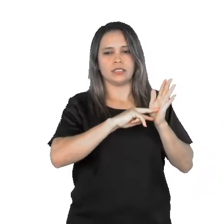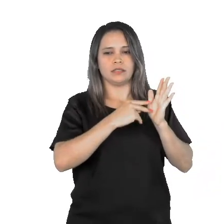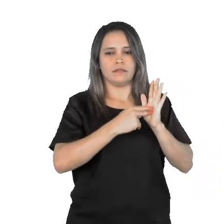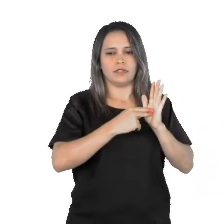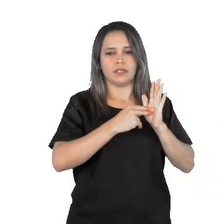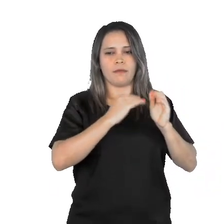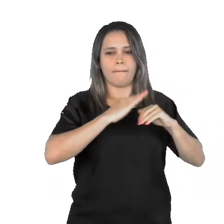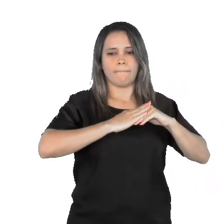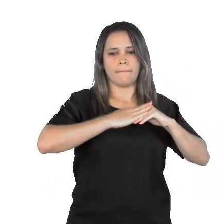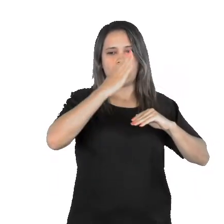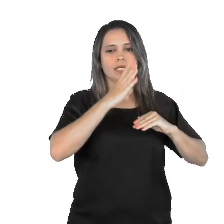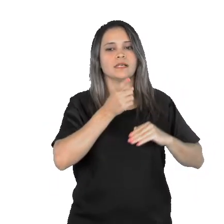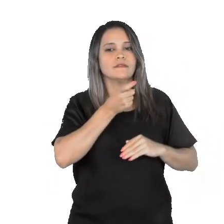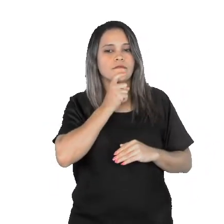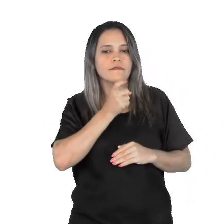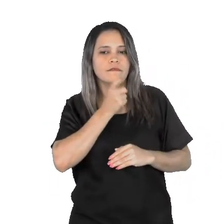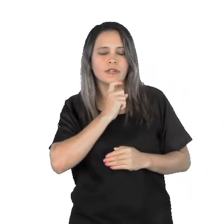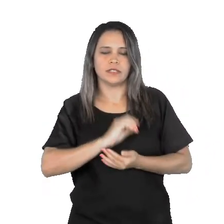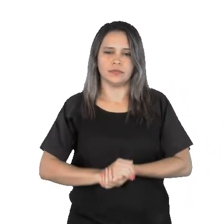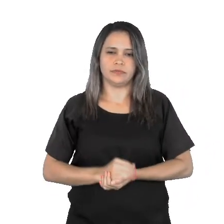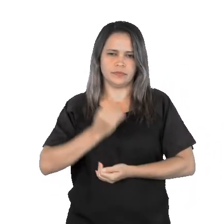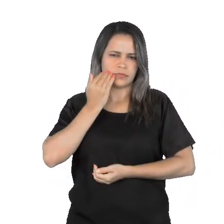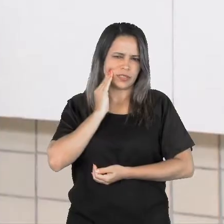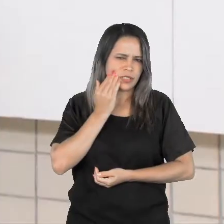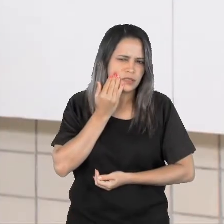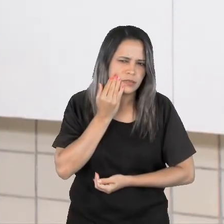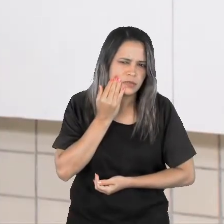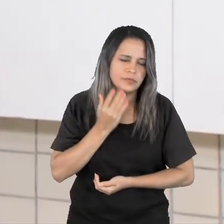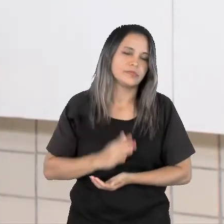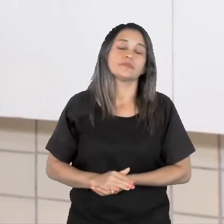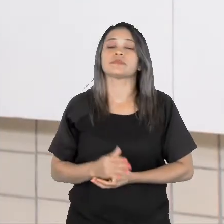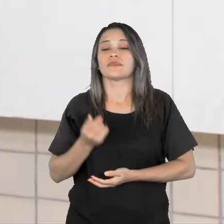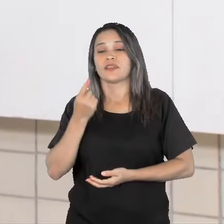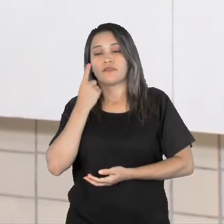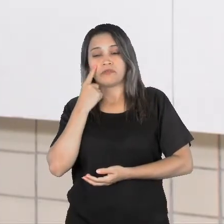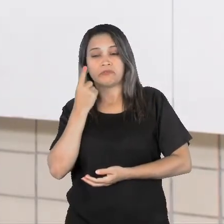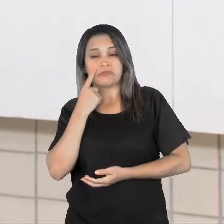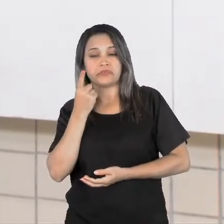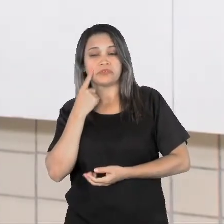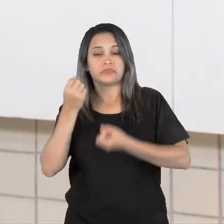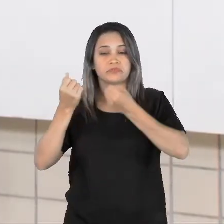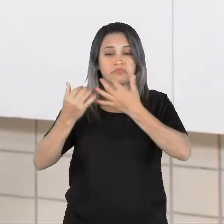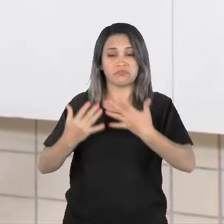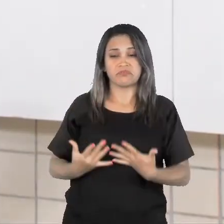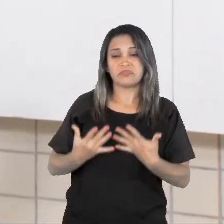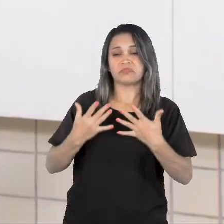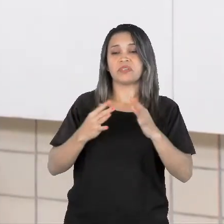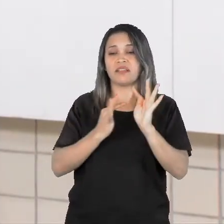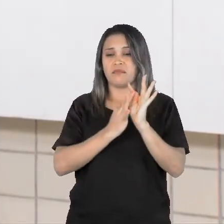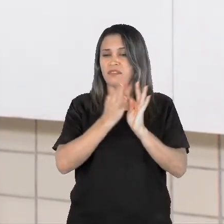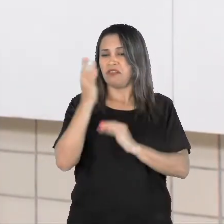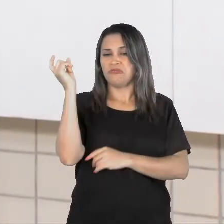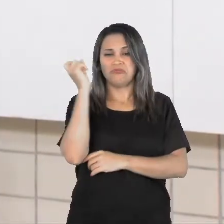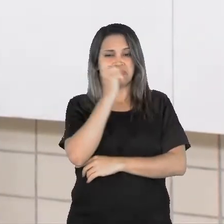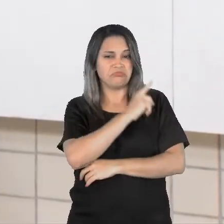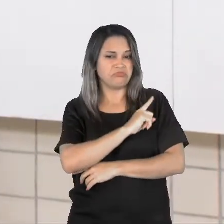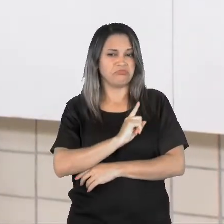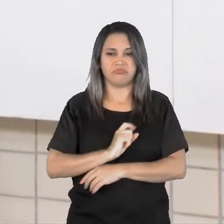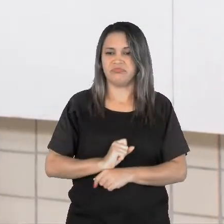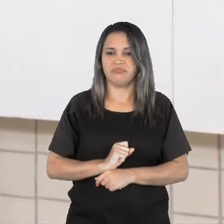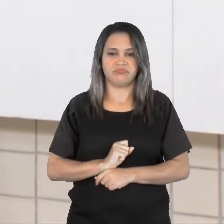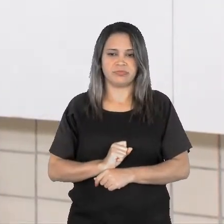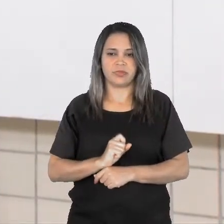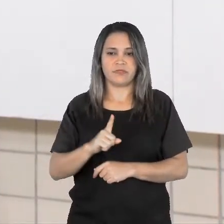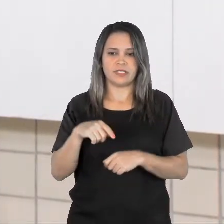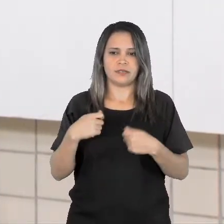mais frio. Entenderam? Viu que falar sobre temperatura não é nada difícil. Você